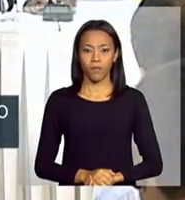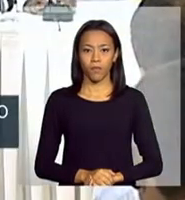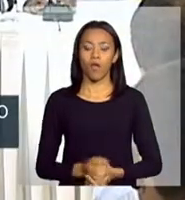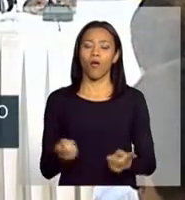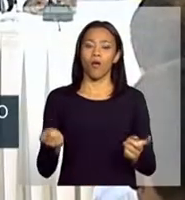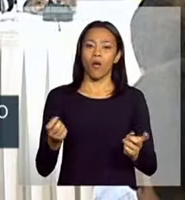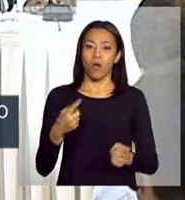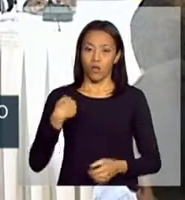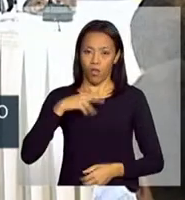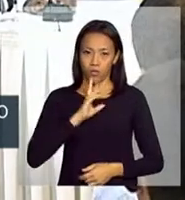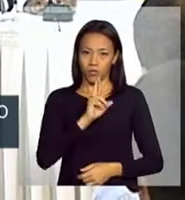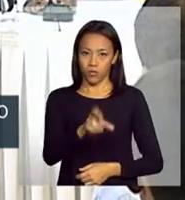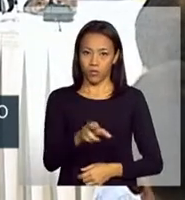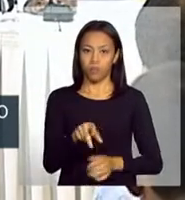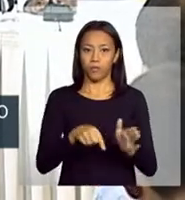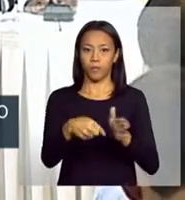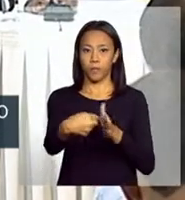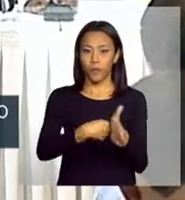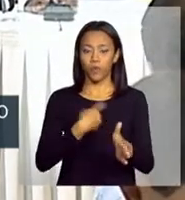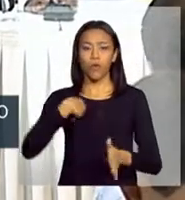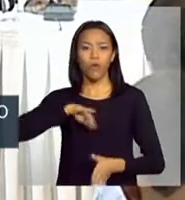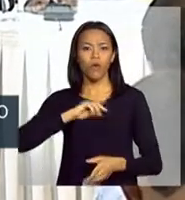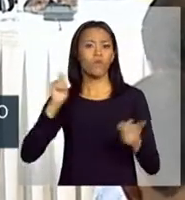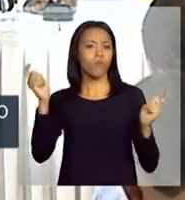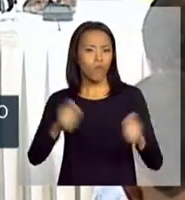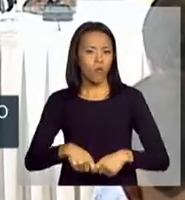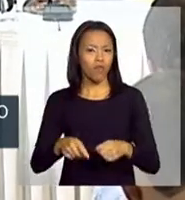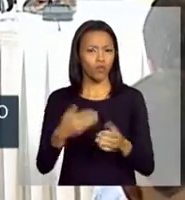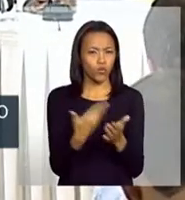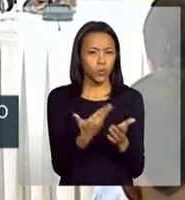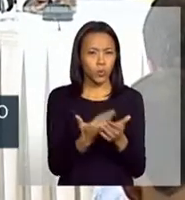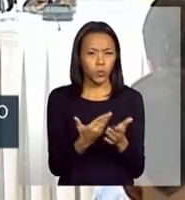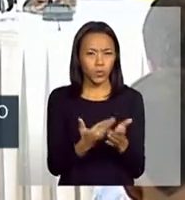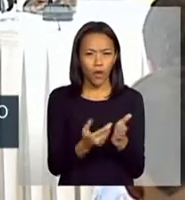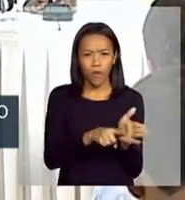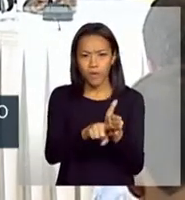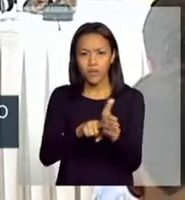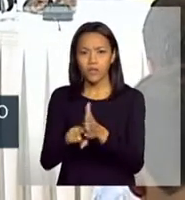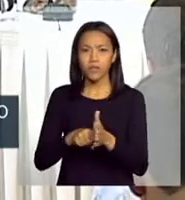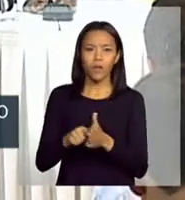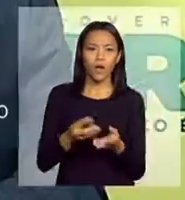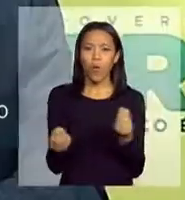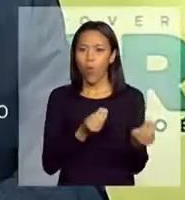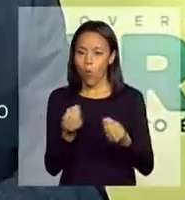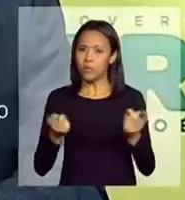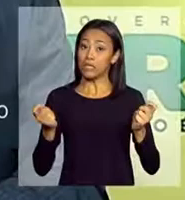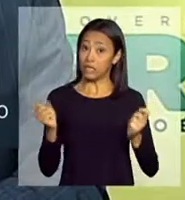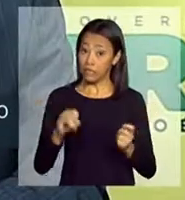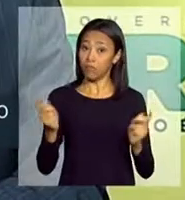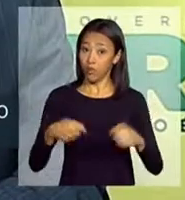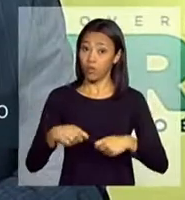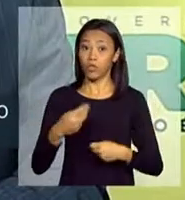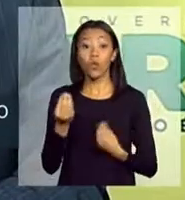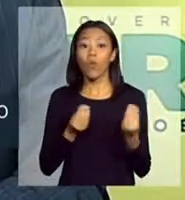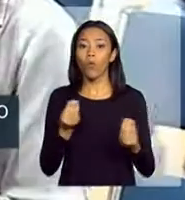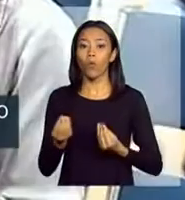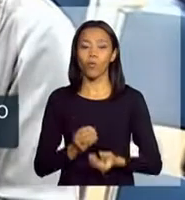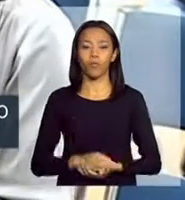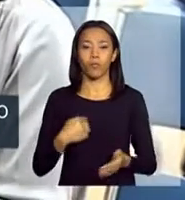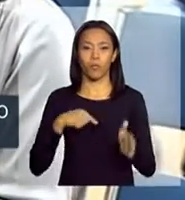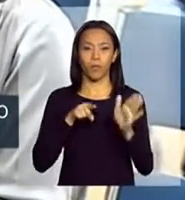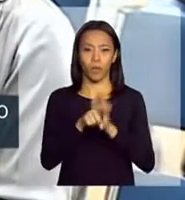sim pode mas nós vamos fazer o estudo rigoroso para verificar se pode se tem condições e aonde